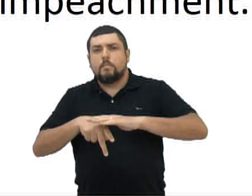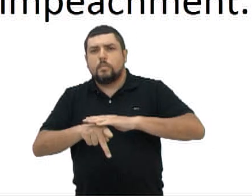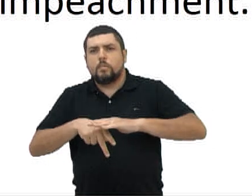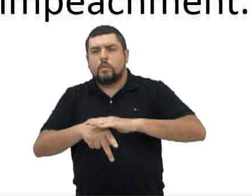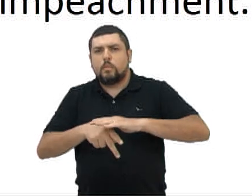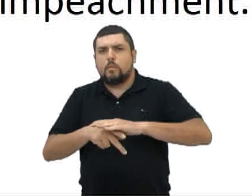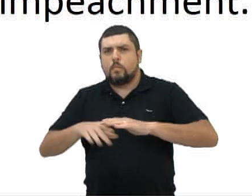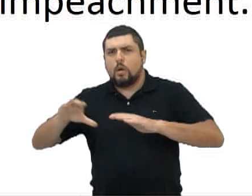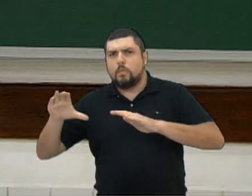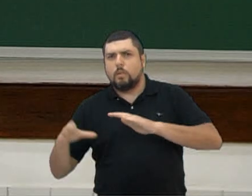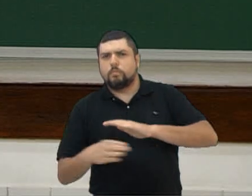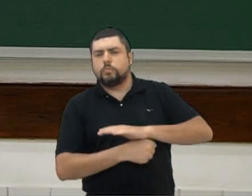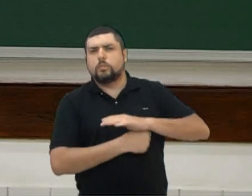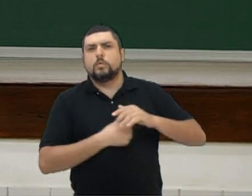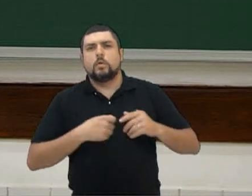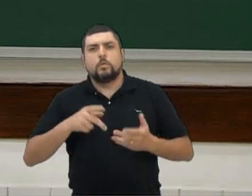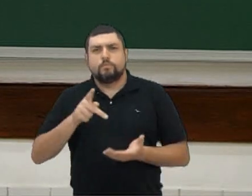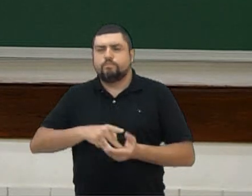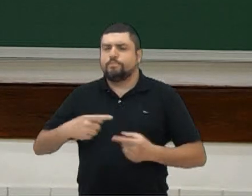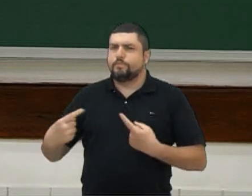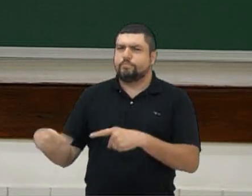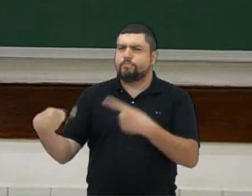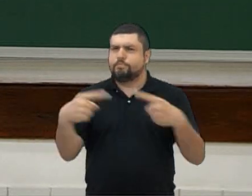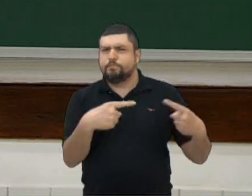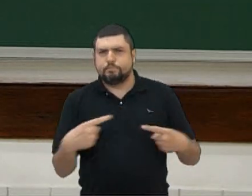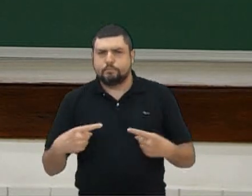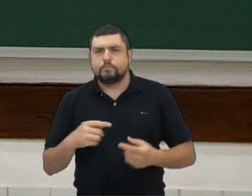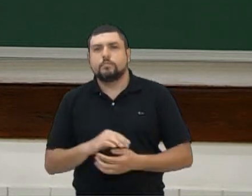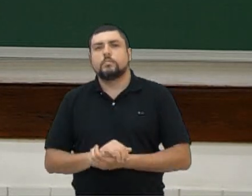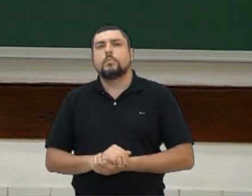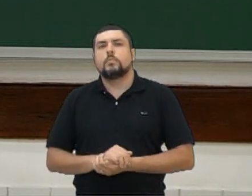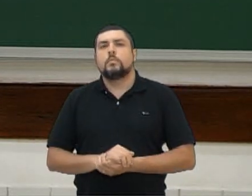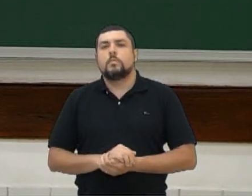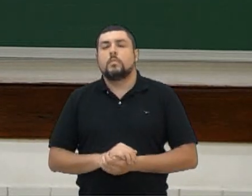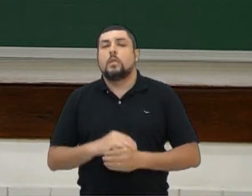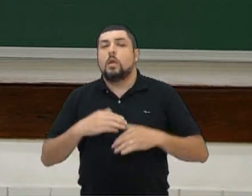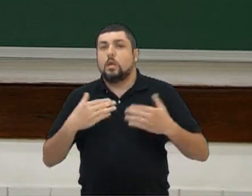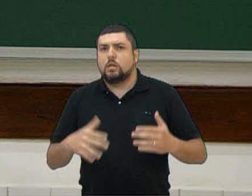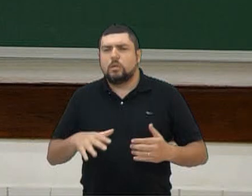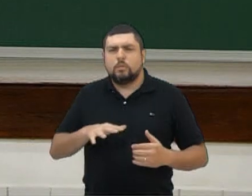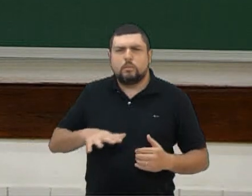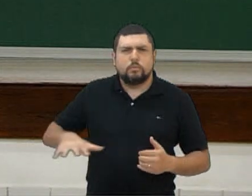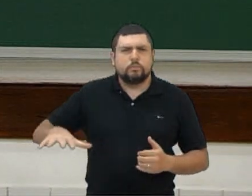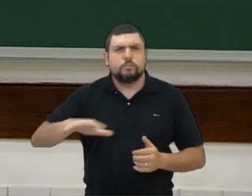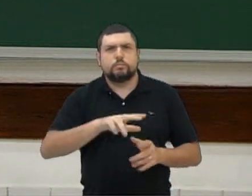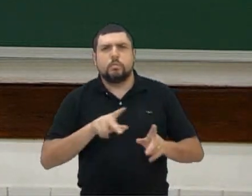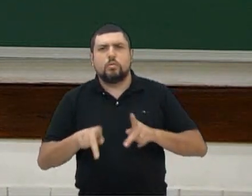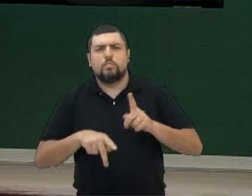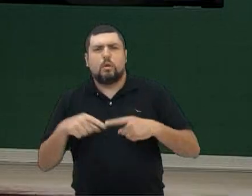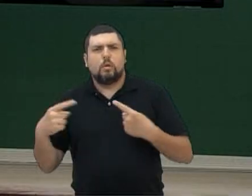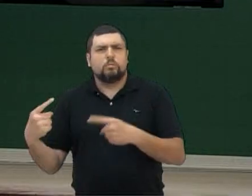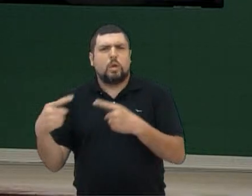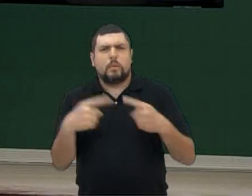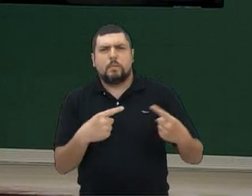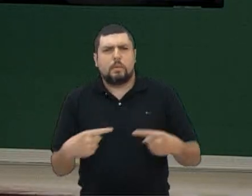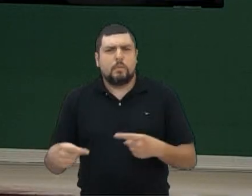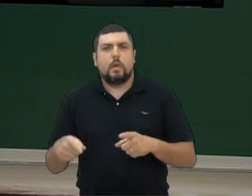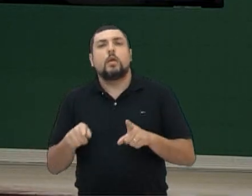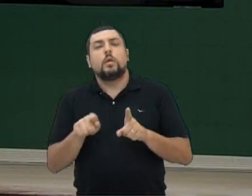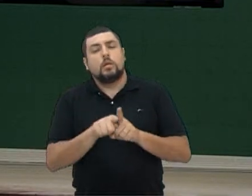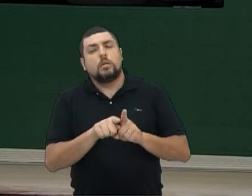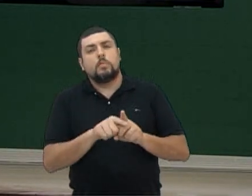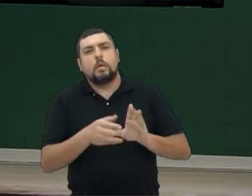que foi uma medida bastante polêmica na época. Devido a essas insatisfações gerais, devido a outras coisas que ocorreram